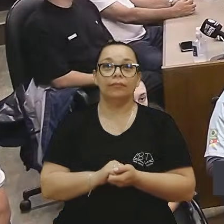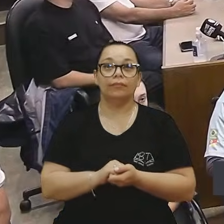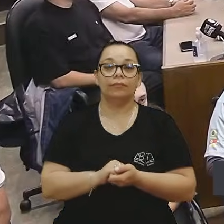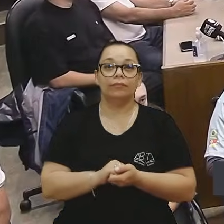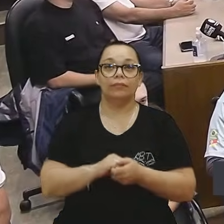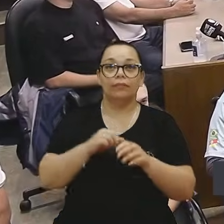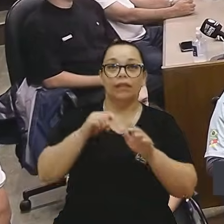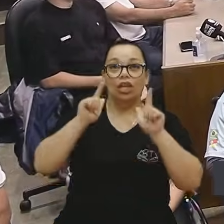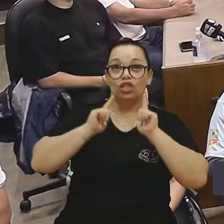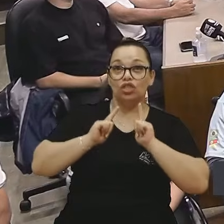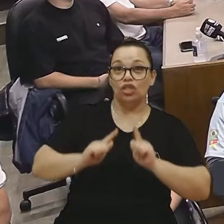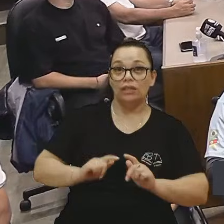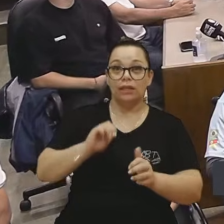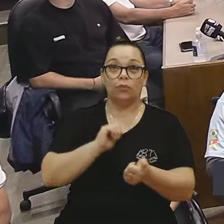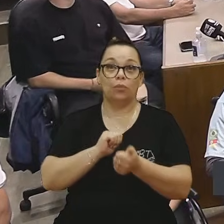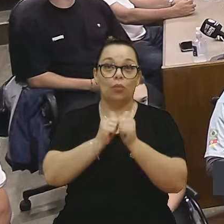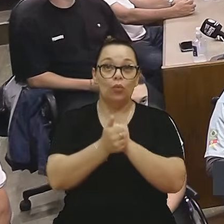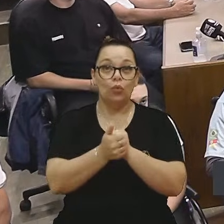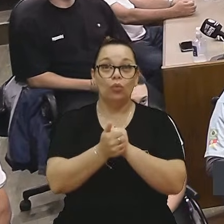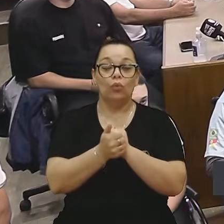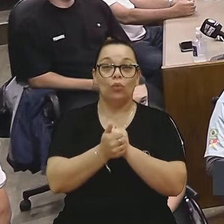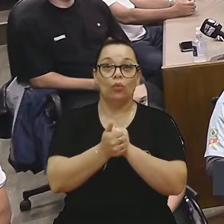Categoria Gestão Esportiva.